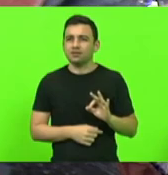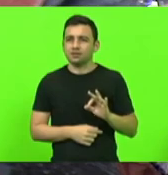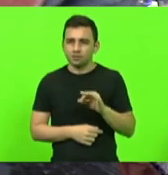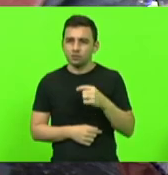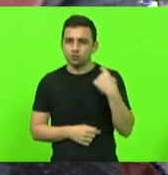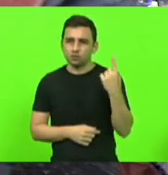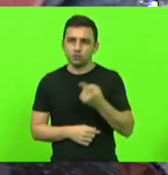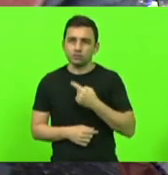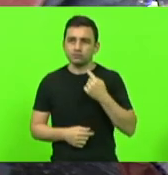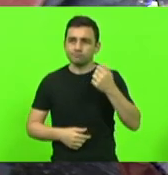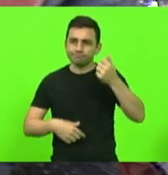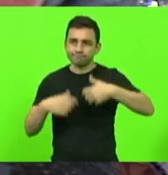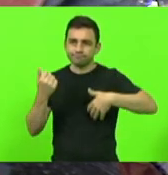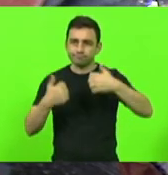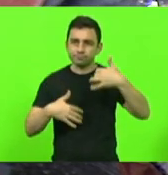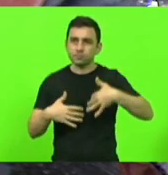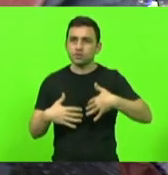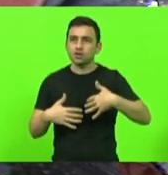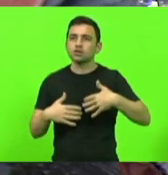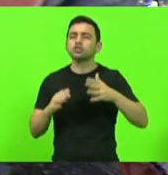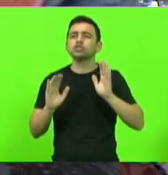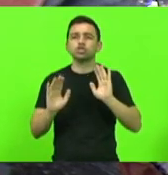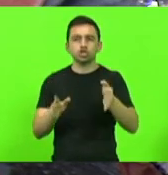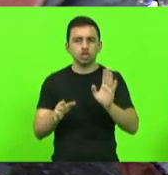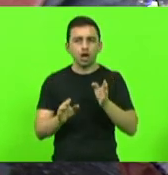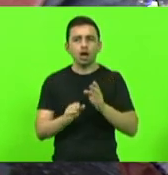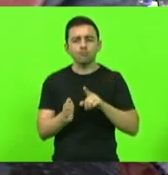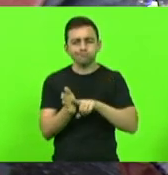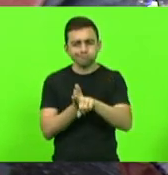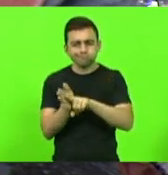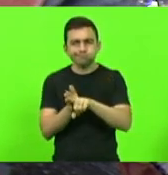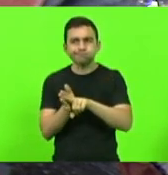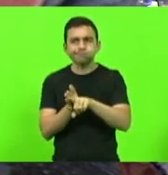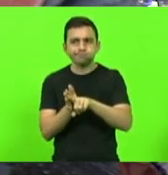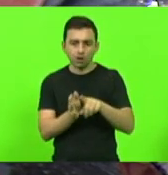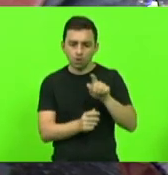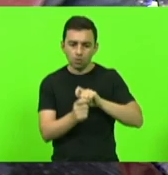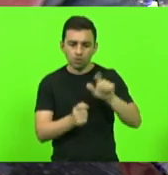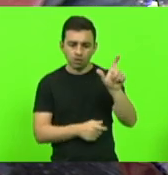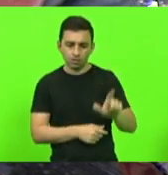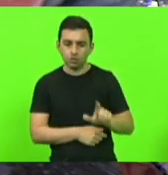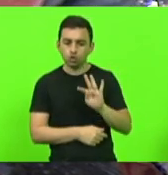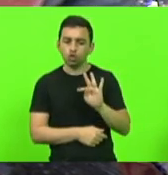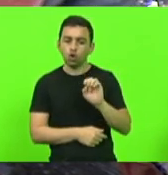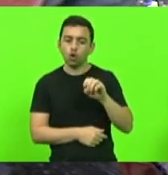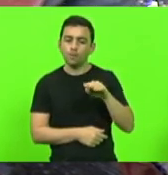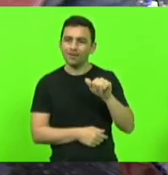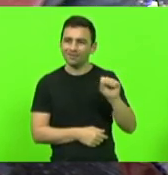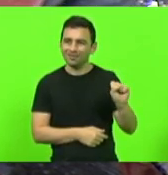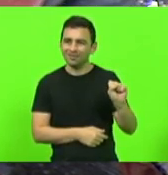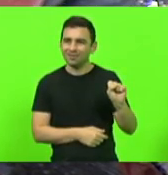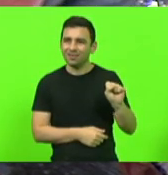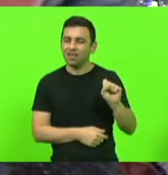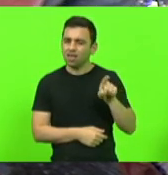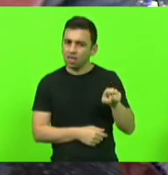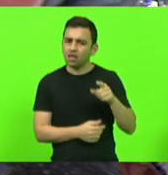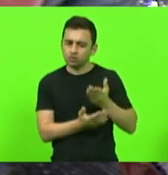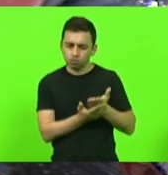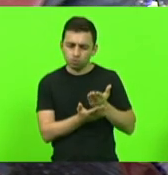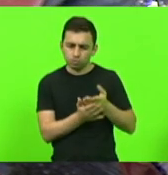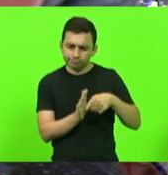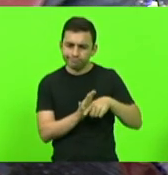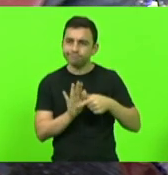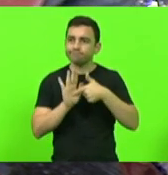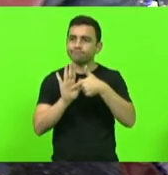aqui, já foi investigada inúmeras vezes por economistas, como, por exemplo, Thomas Sowell. E os estudos que ele apresentou demonstram